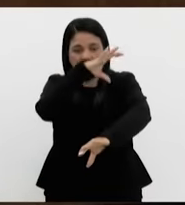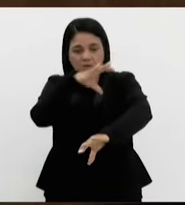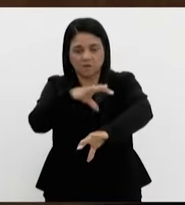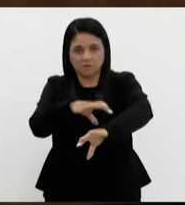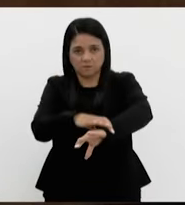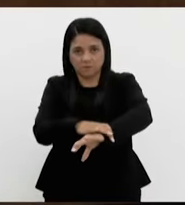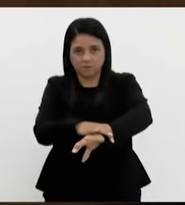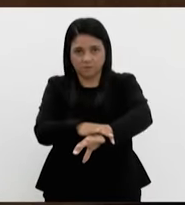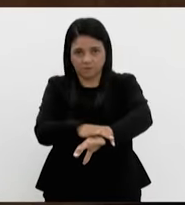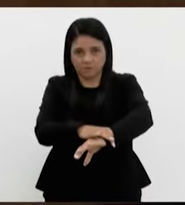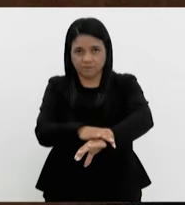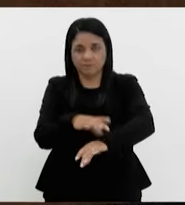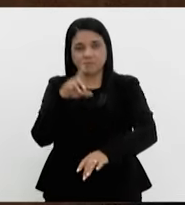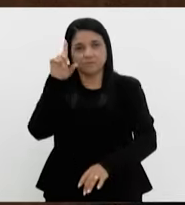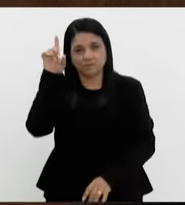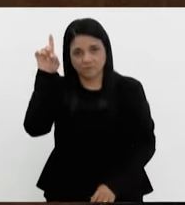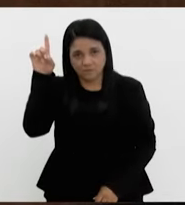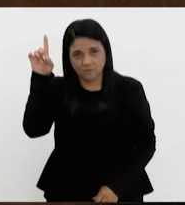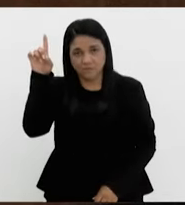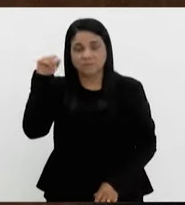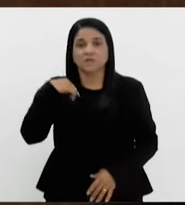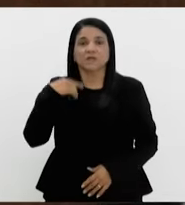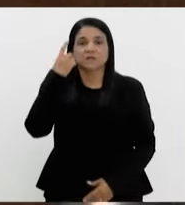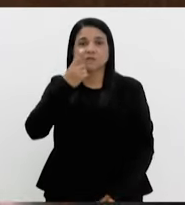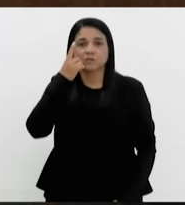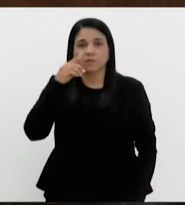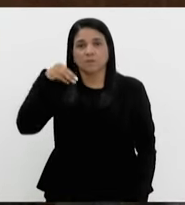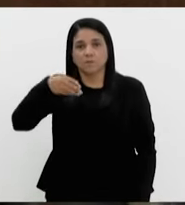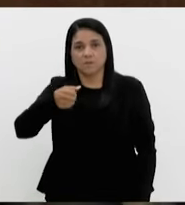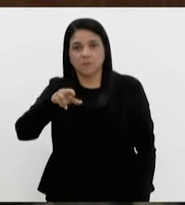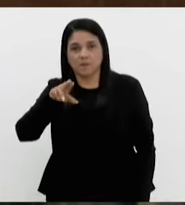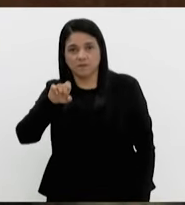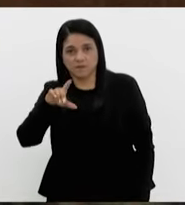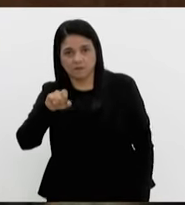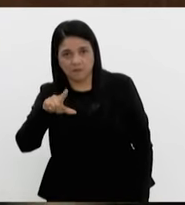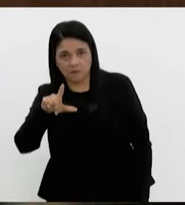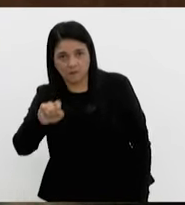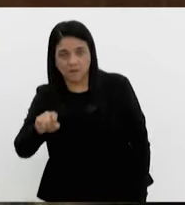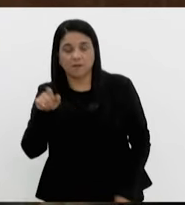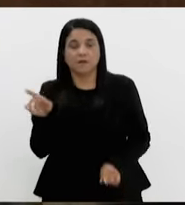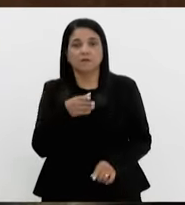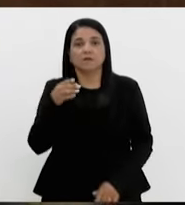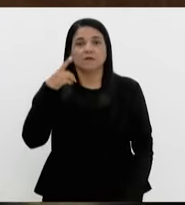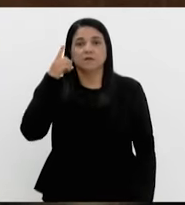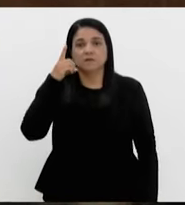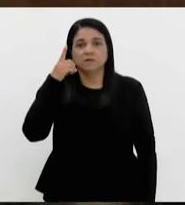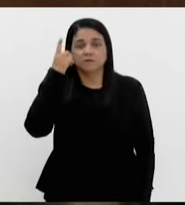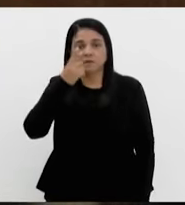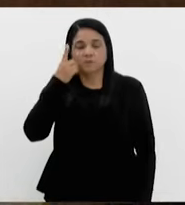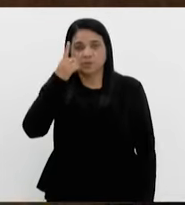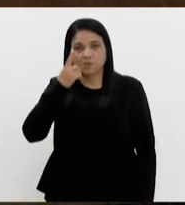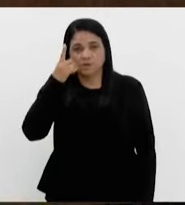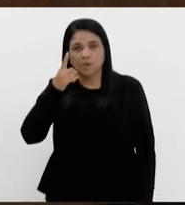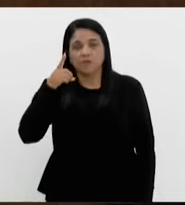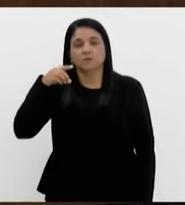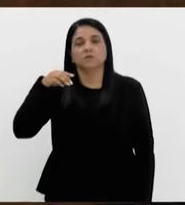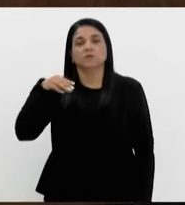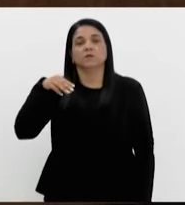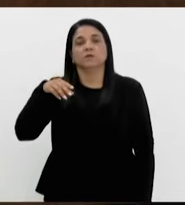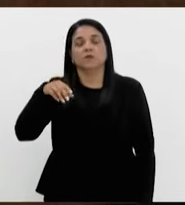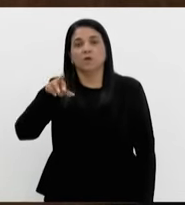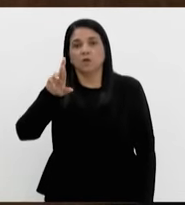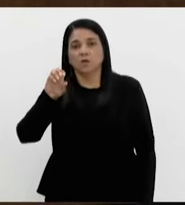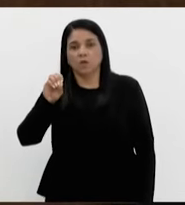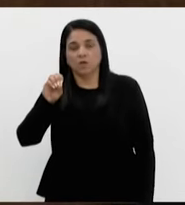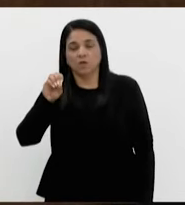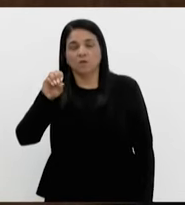Bacelar, deputado Fábio Silva, deputado Rosenberg Reis, deputado Samuel Malafaia, que